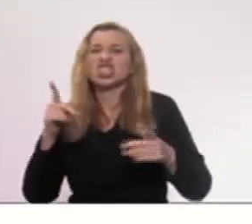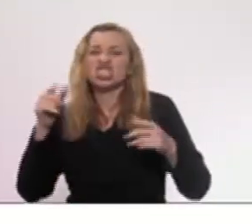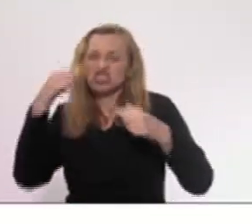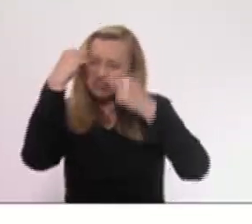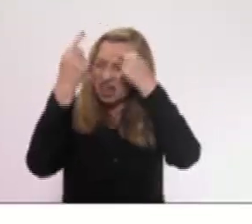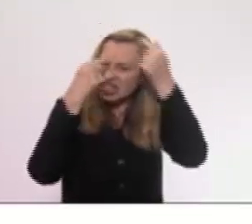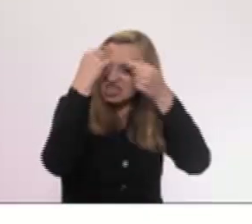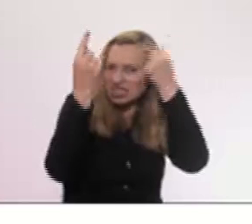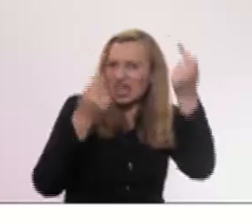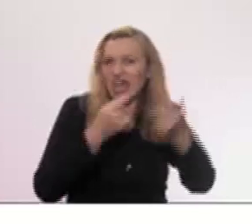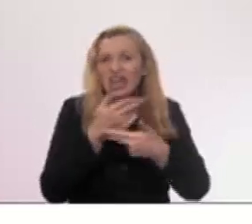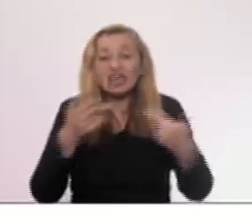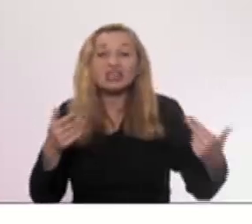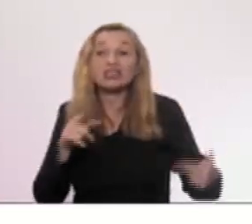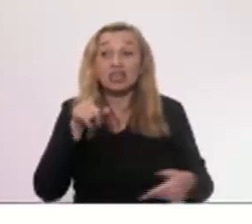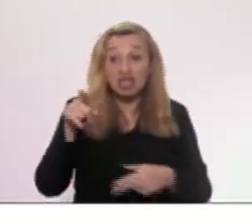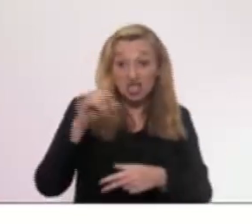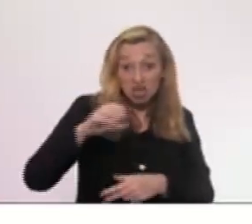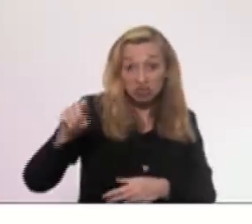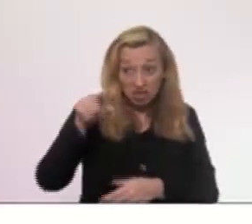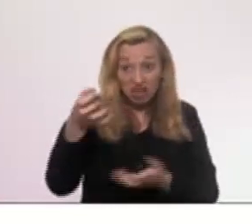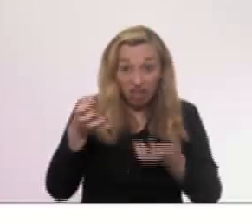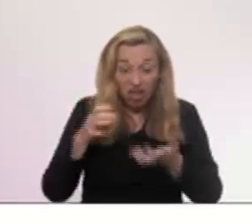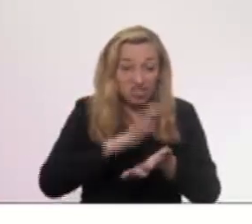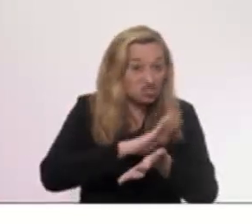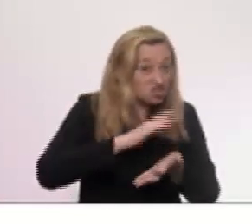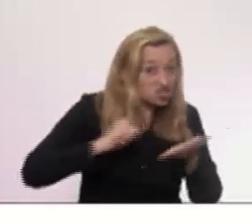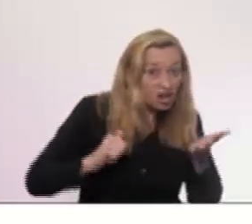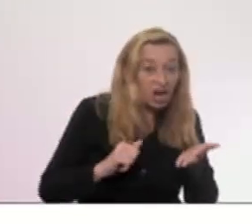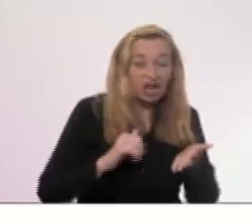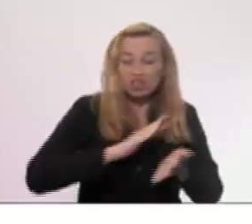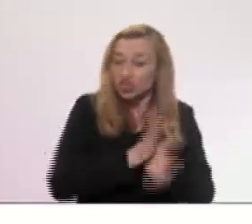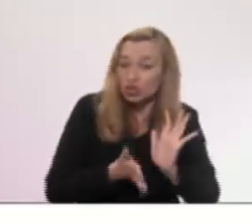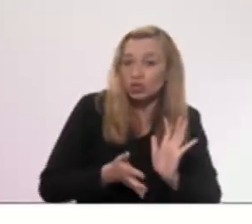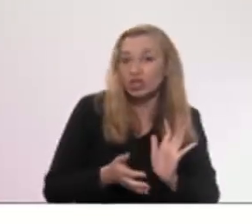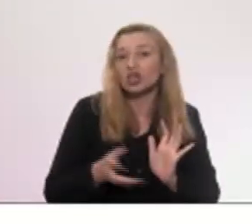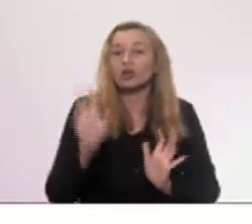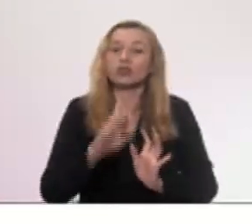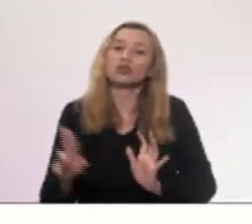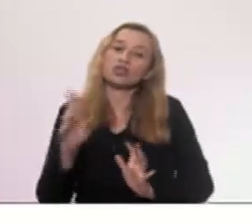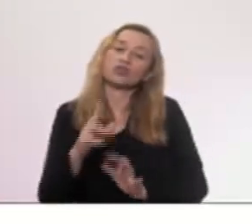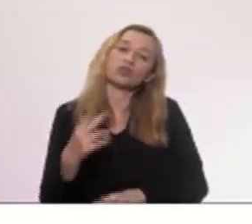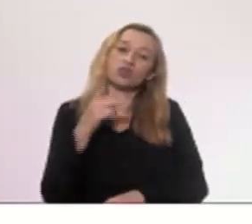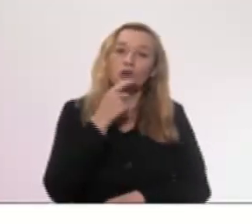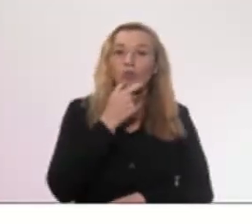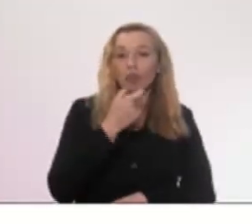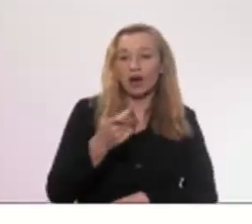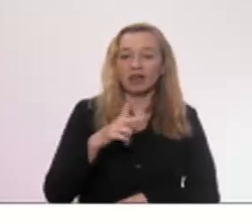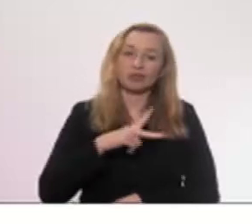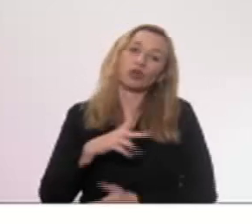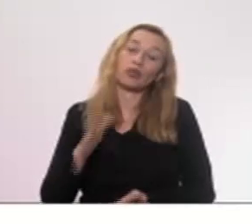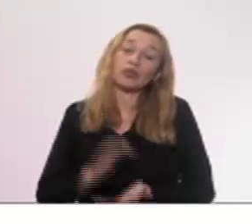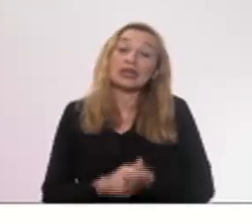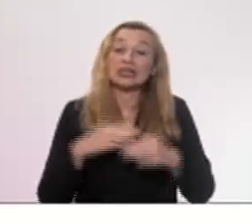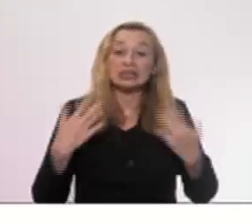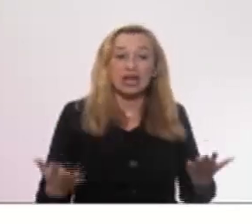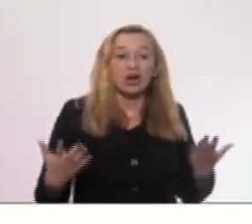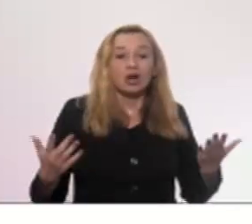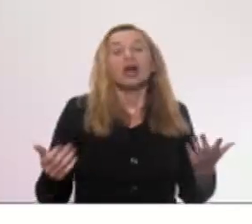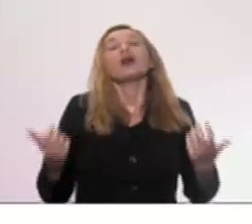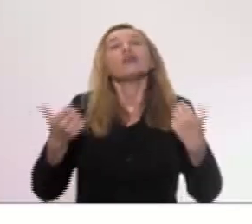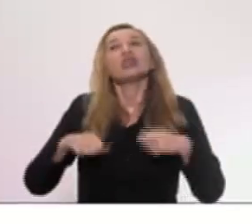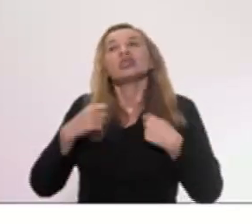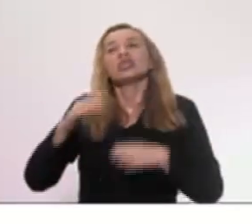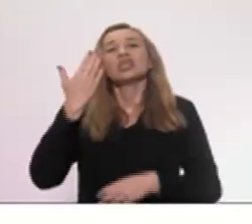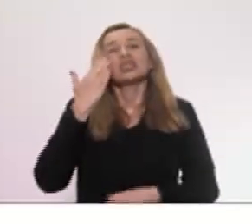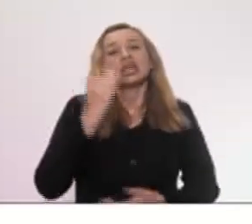do pensamento, e é isso que ele quer dizimar, é isso que ele quer destruir, usando as suas próprias palavras. Então, é preciso entender